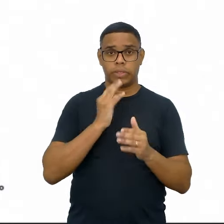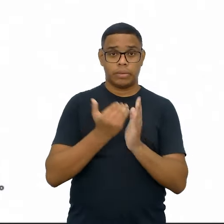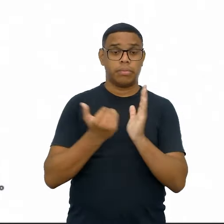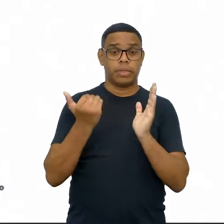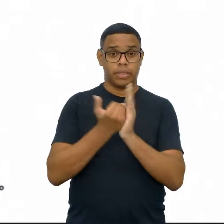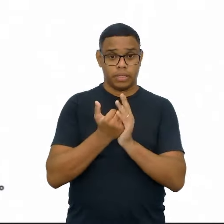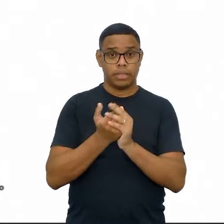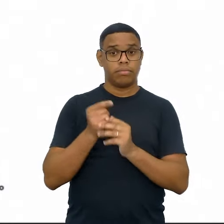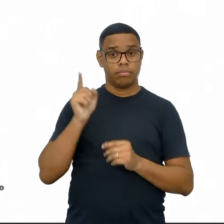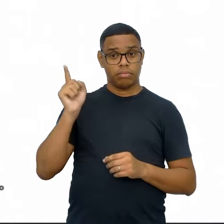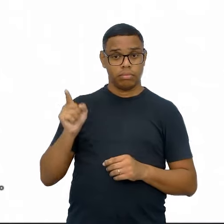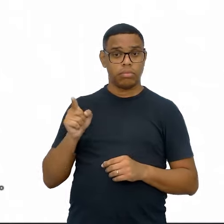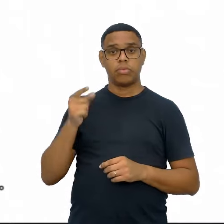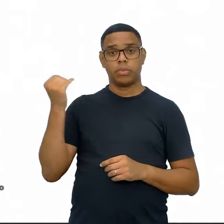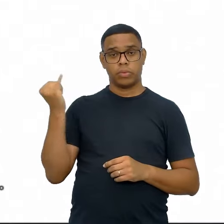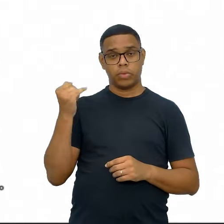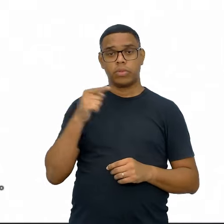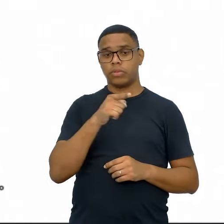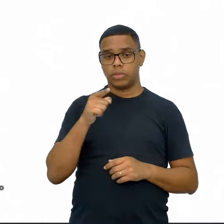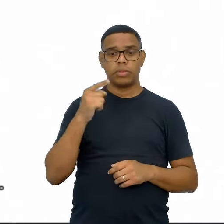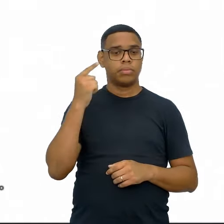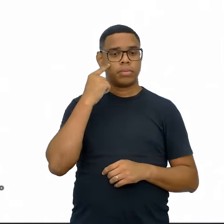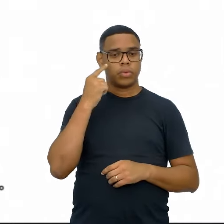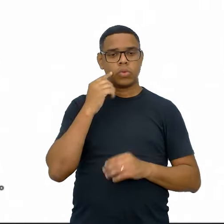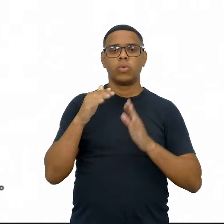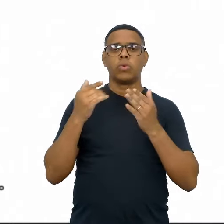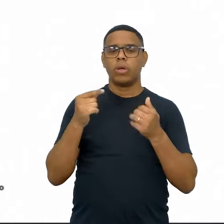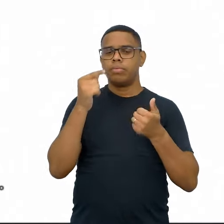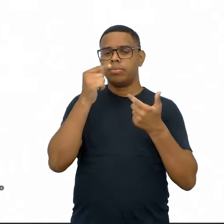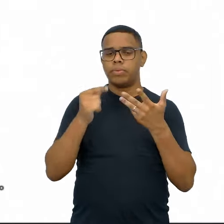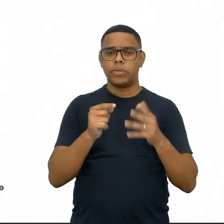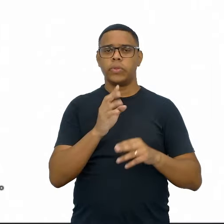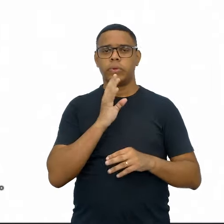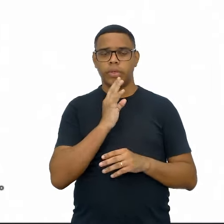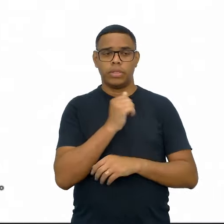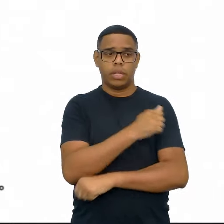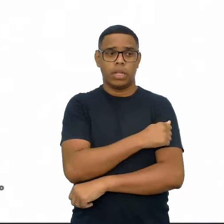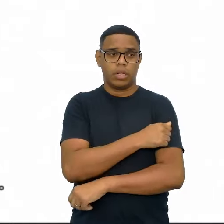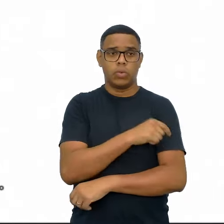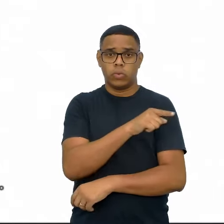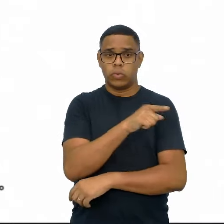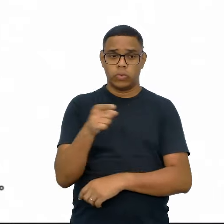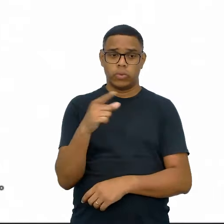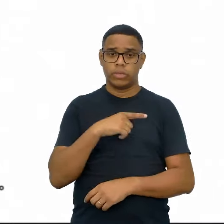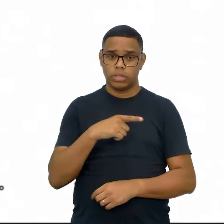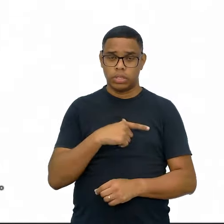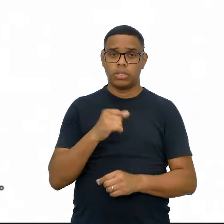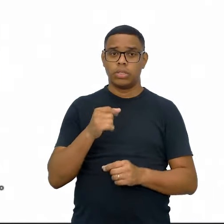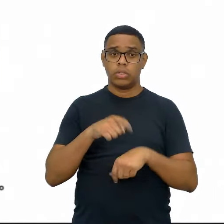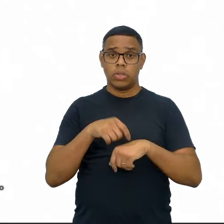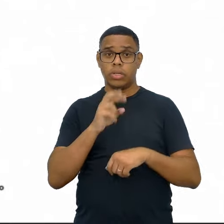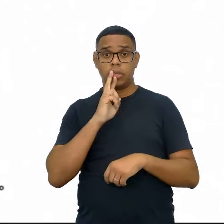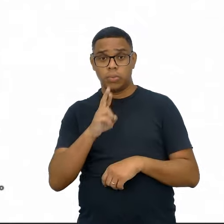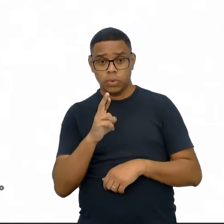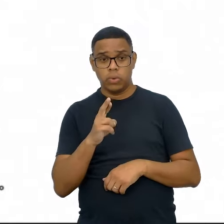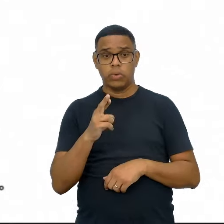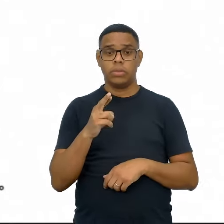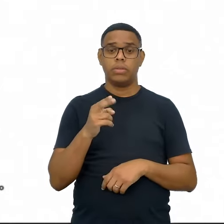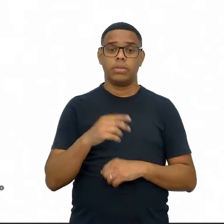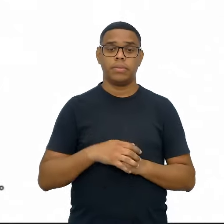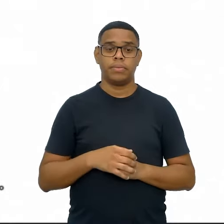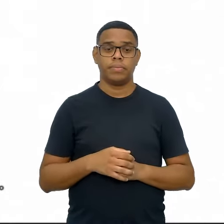esse item, seria importante você pensar em quais são os conhecimentos que os estudantes revelam, né? Quando eles respondem o